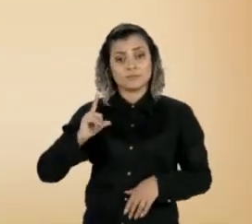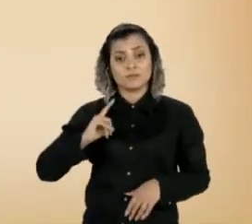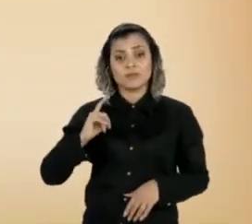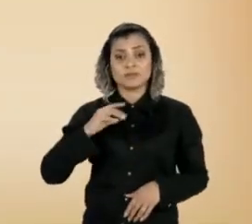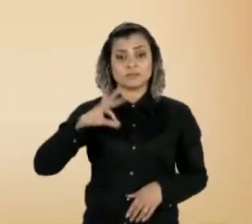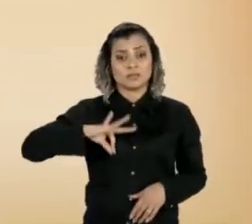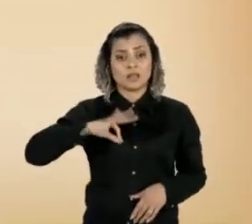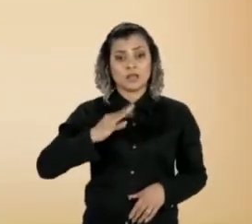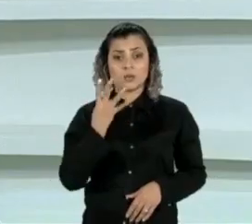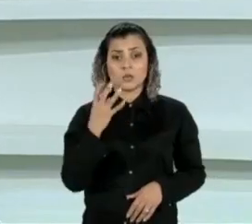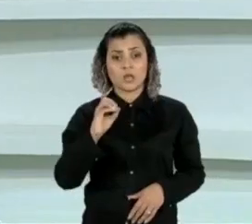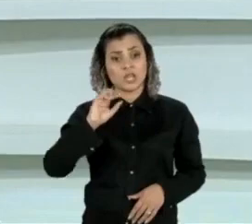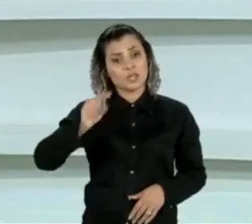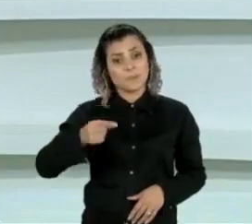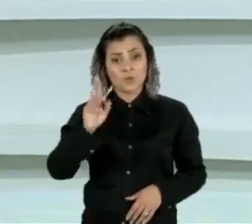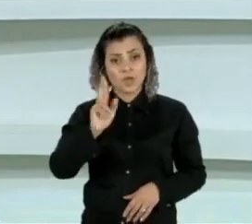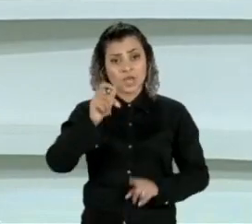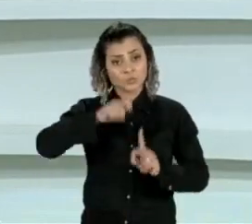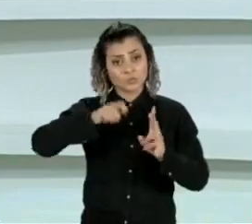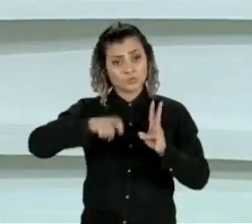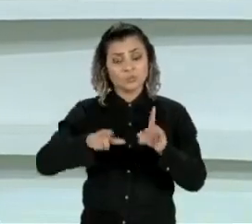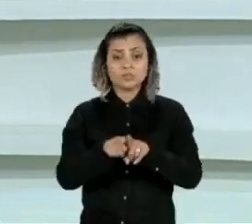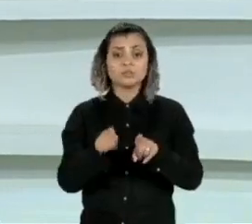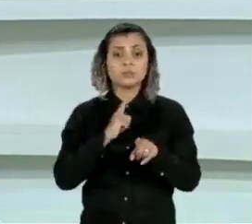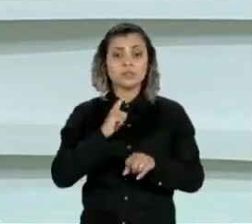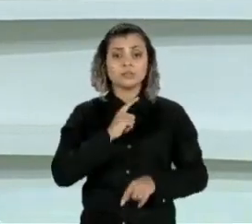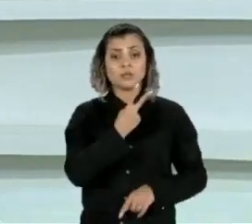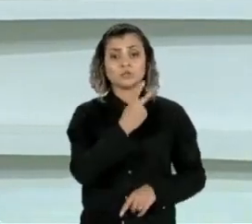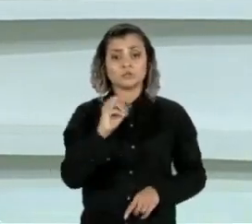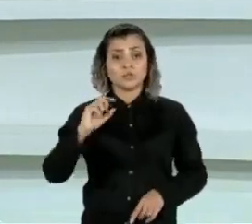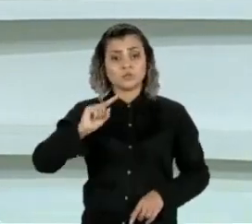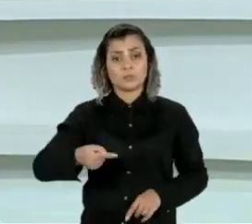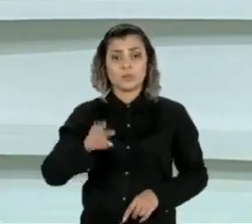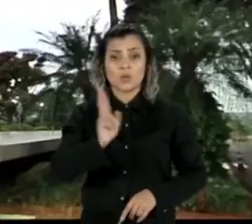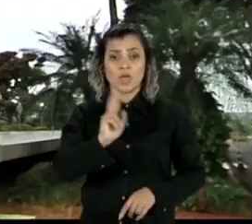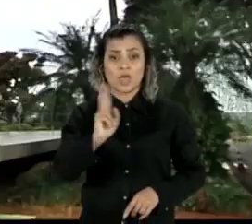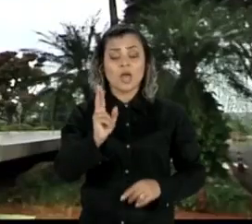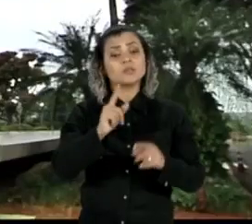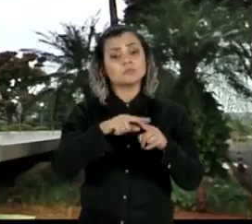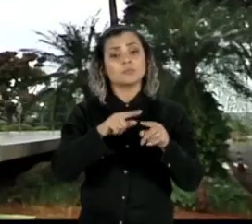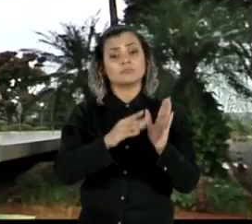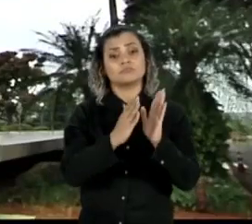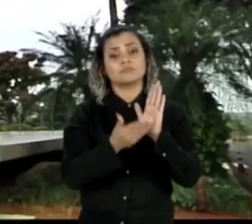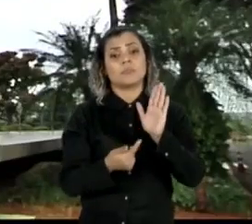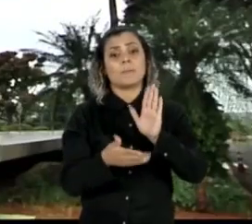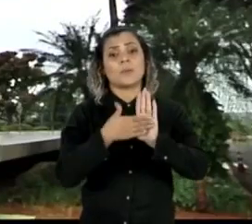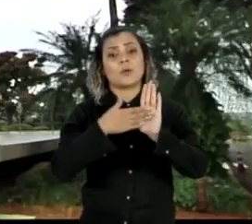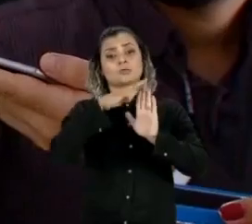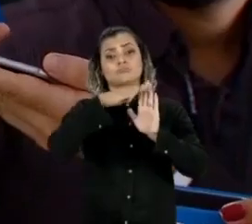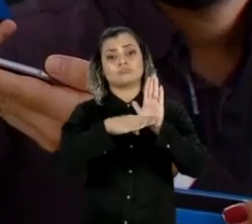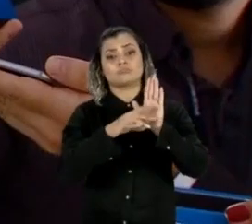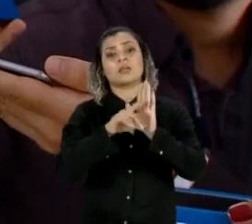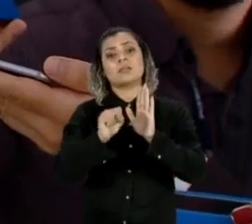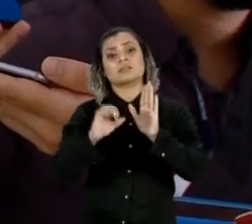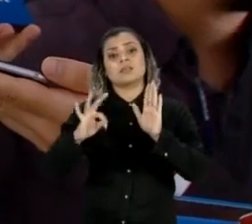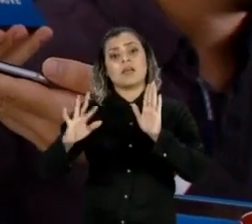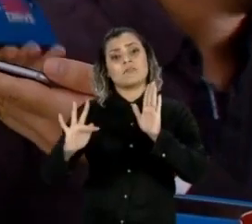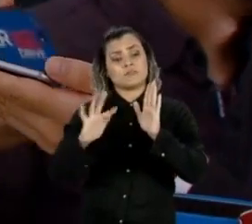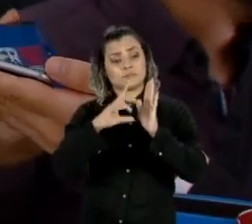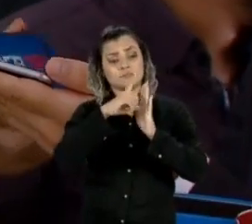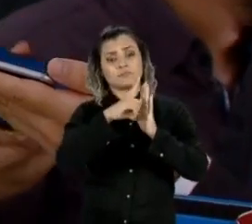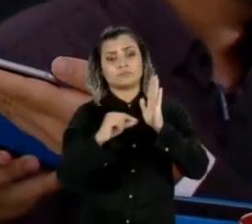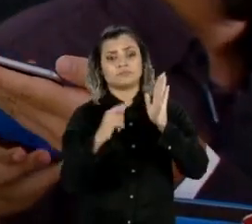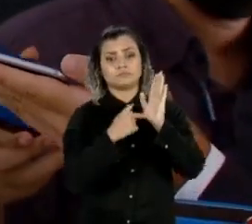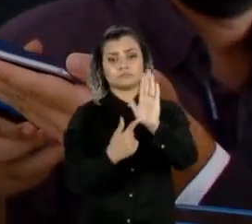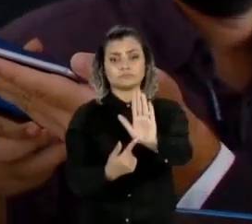R$40 mil por mês, firmou um contrato de R$200 mil para apresentar ações no STF em nome do partido. Além disso, segundo